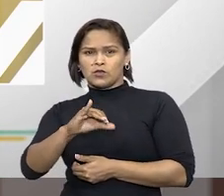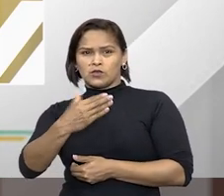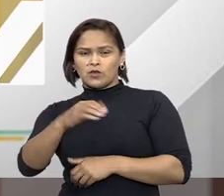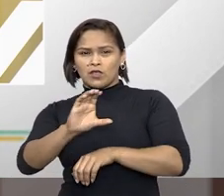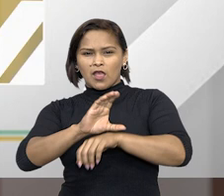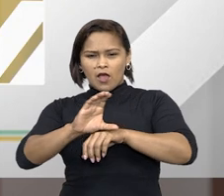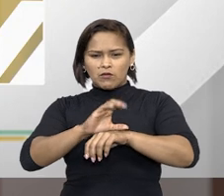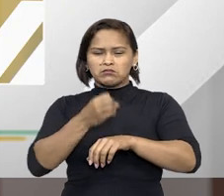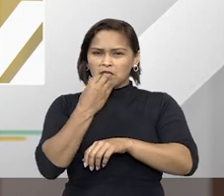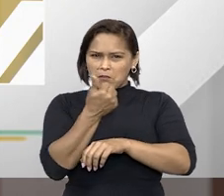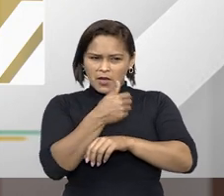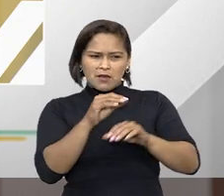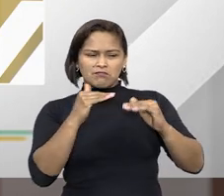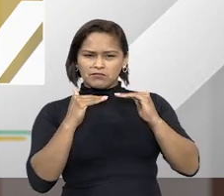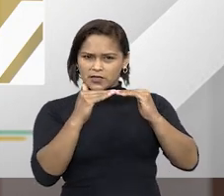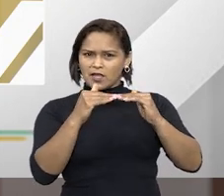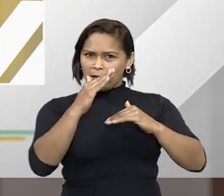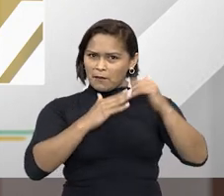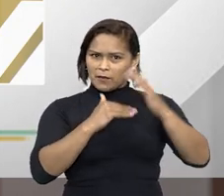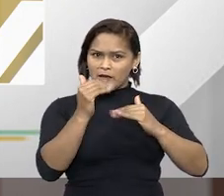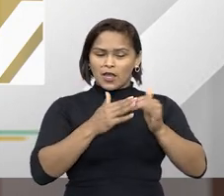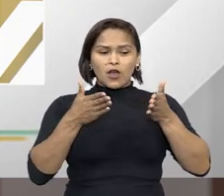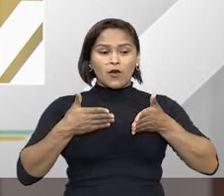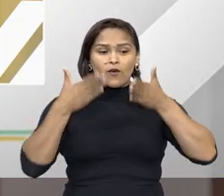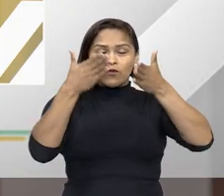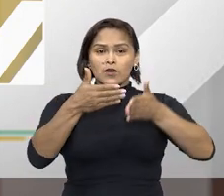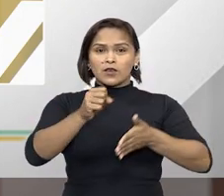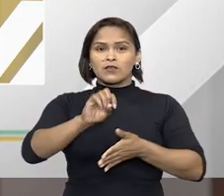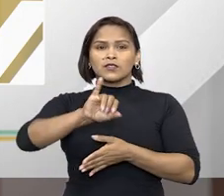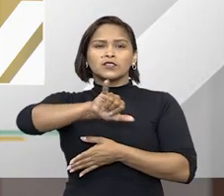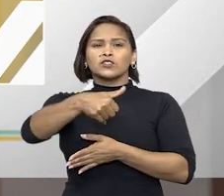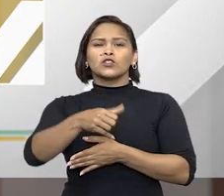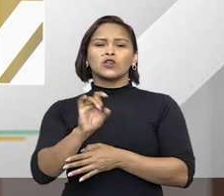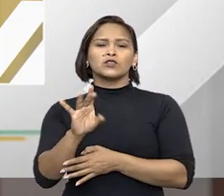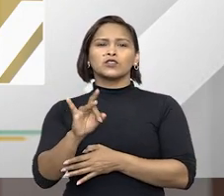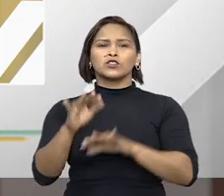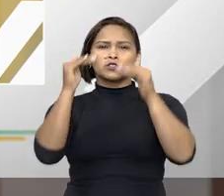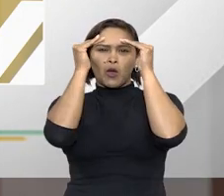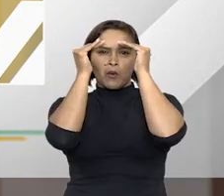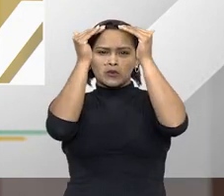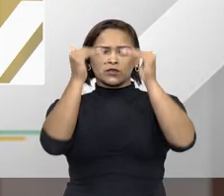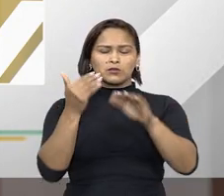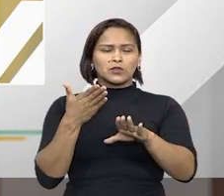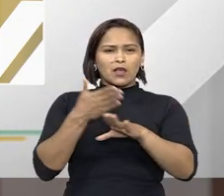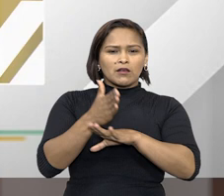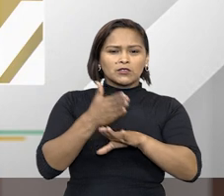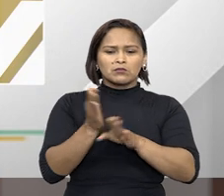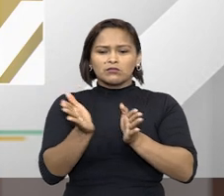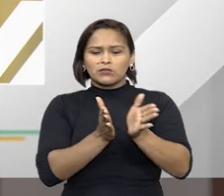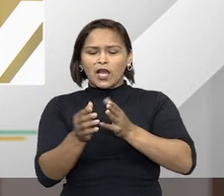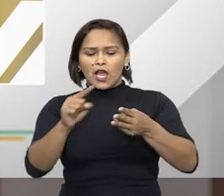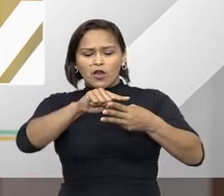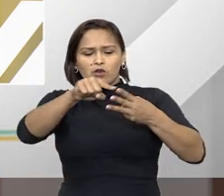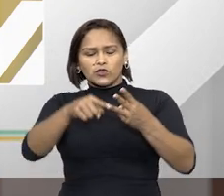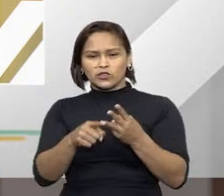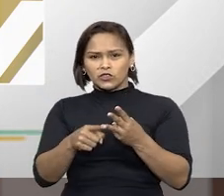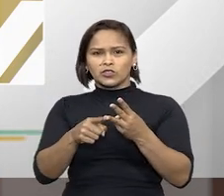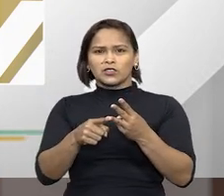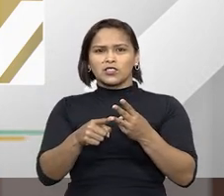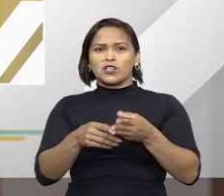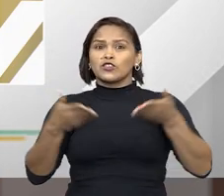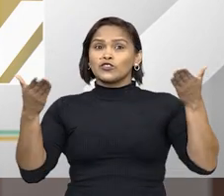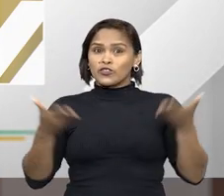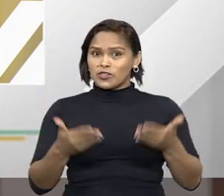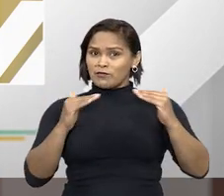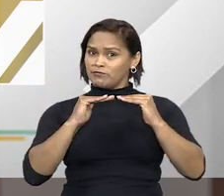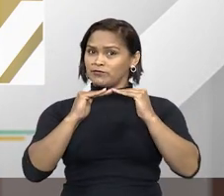Isto é, o objetivo de que o STJ não se tornasse um tribunal de passagem ou de terceira instância já ficou bem